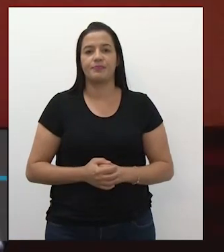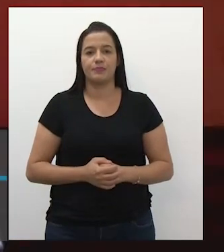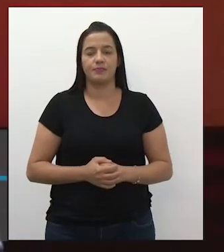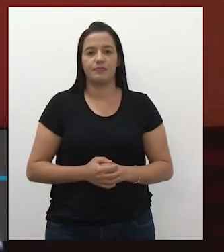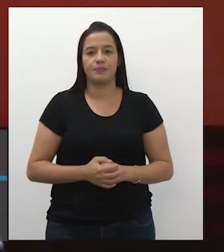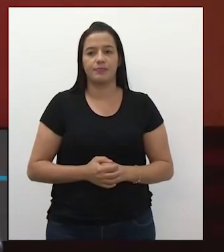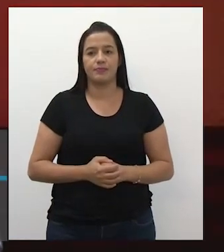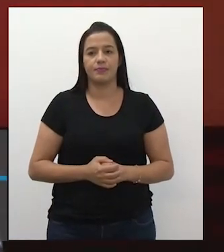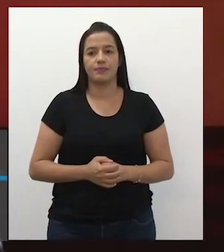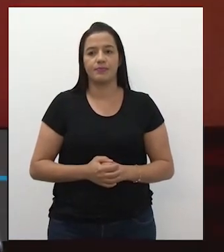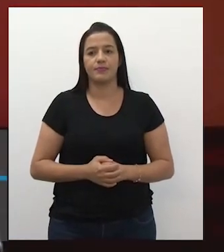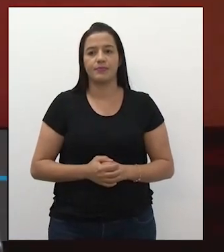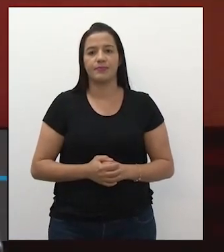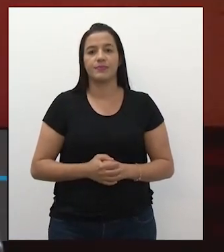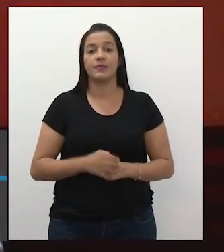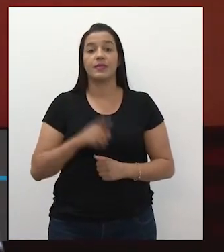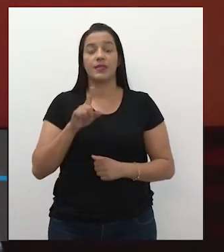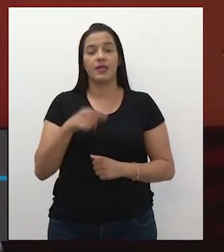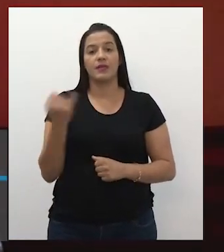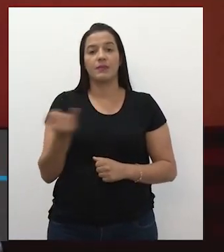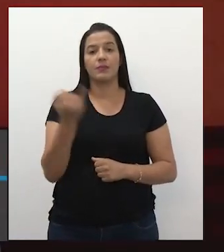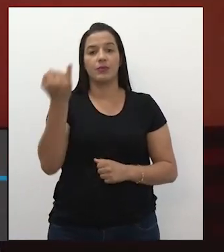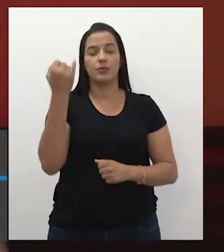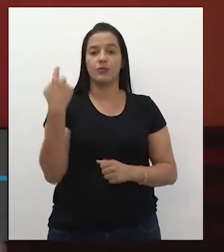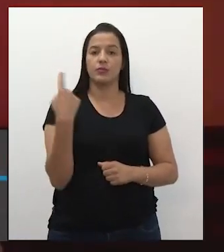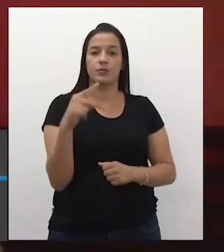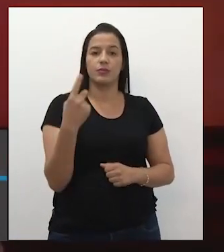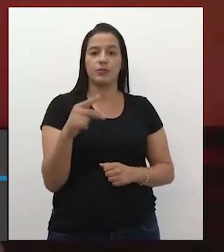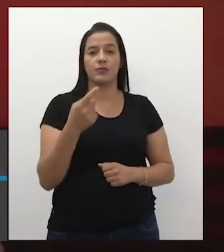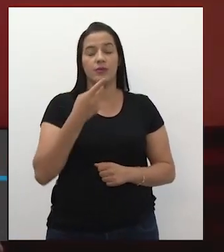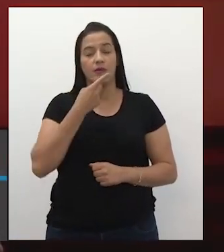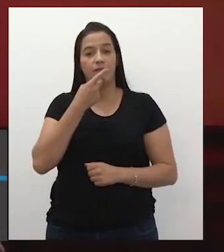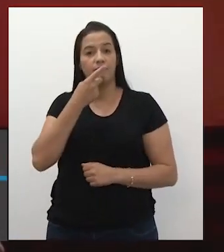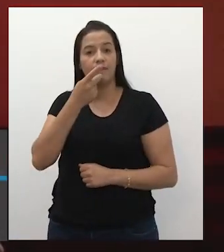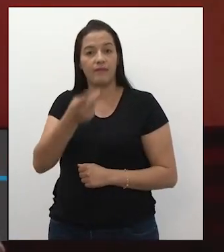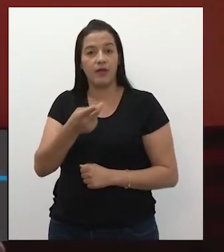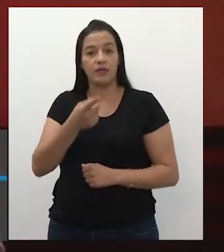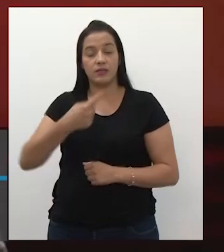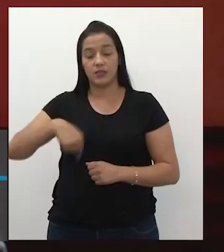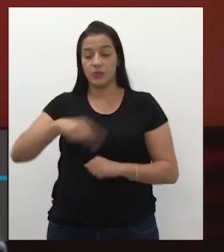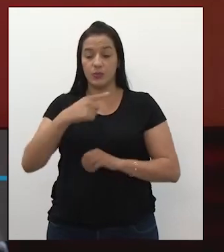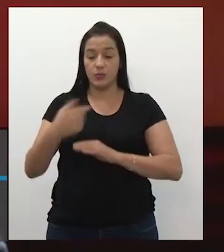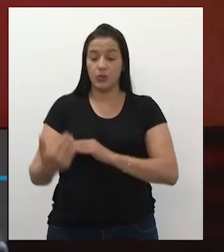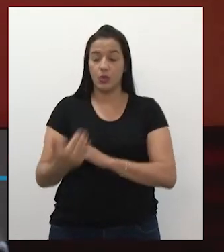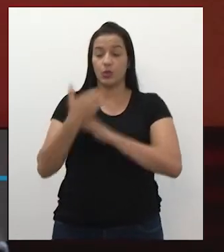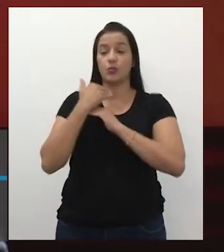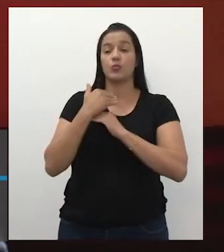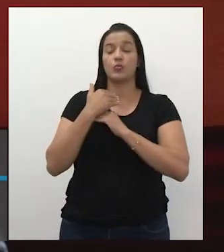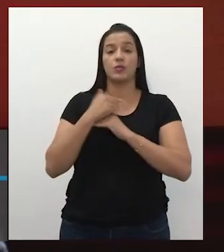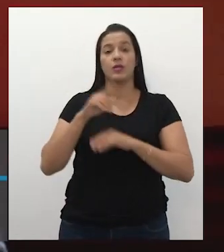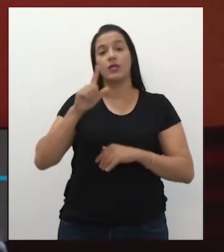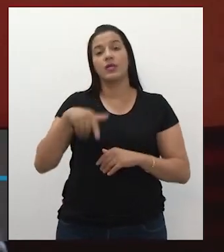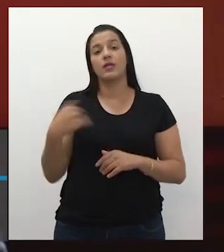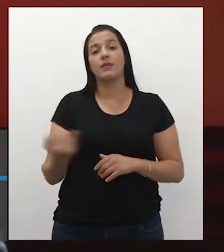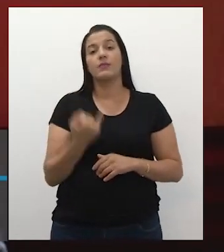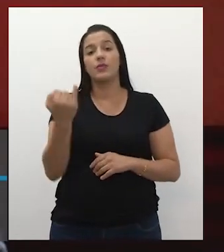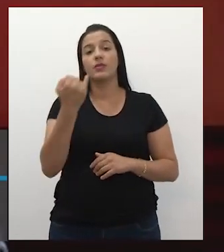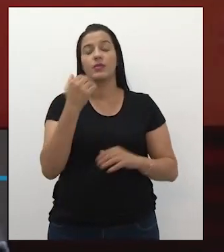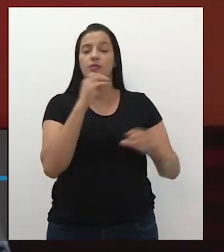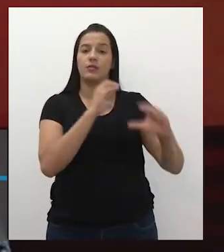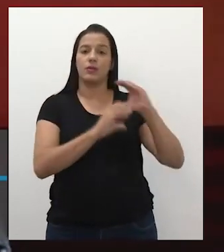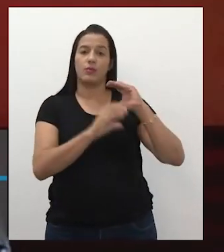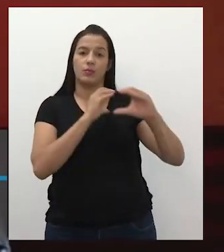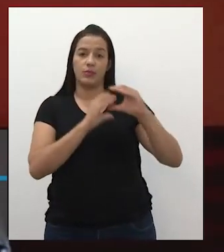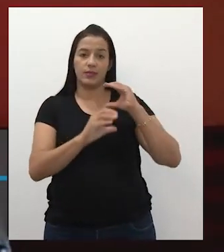Flávia, interessante essa sua fala, porque me despertou para o seguinte, a importância dessa